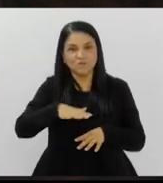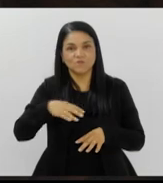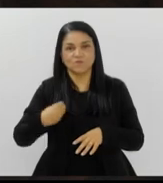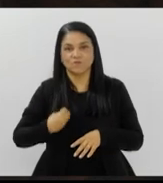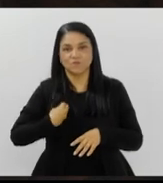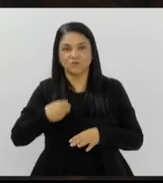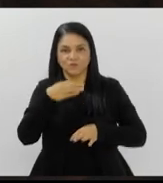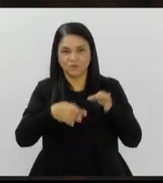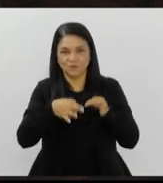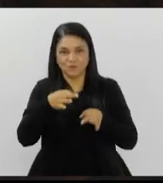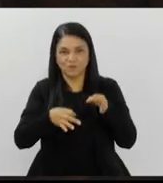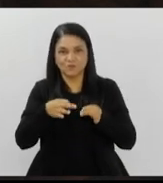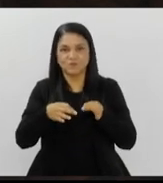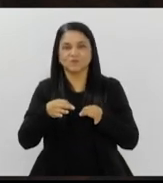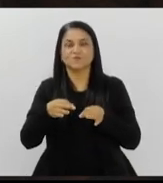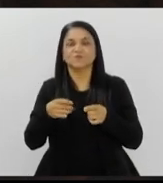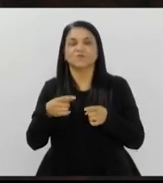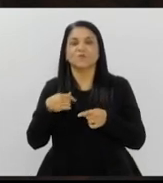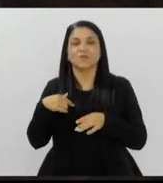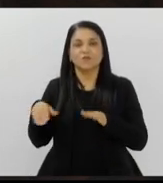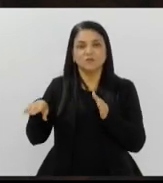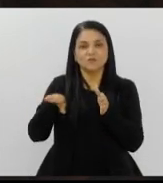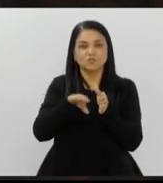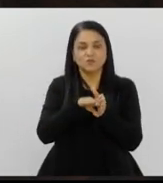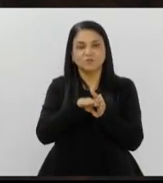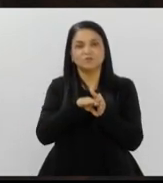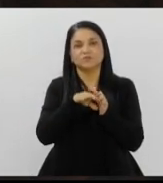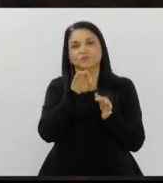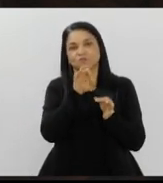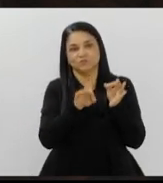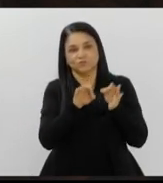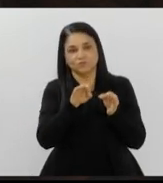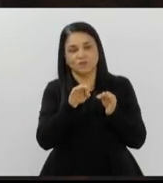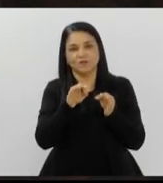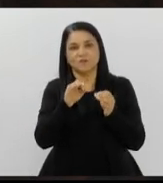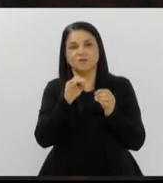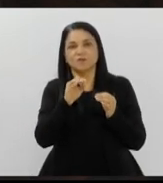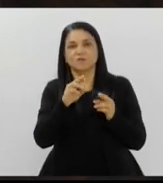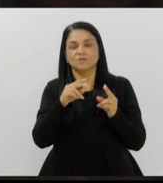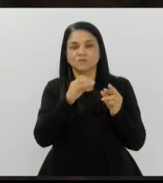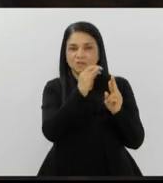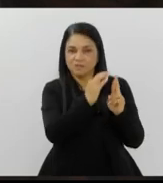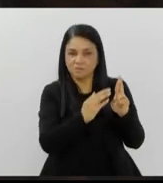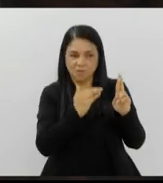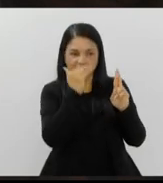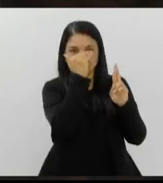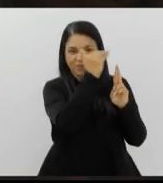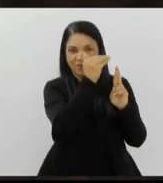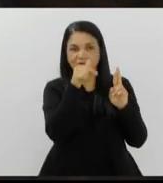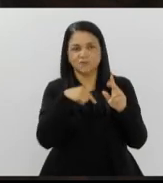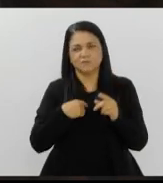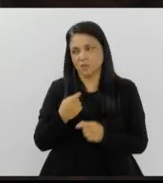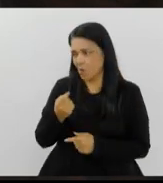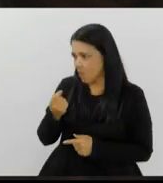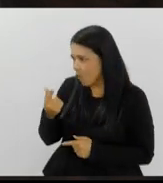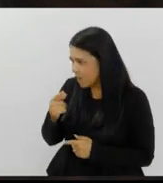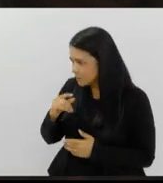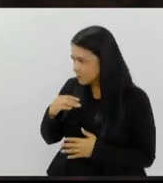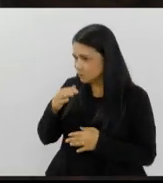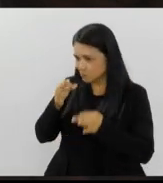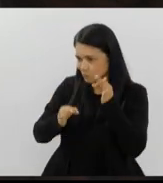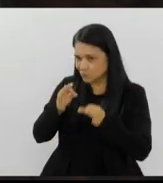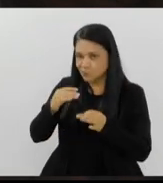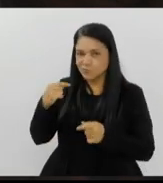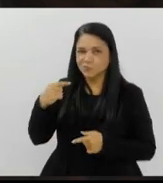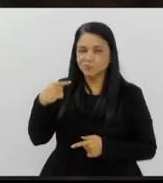Ana Tereza, né? É igual quando eu chego no judiciário, os desembargadores, os juízes falam, a senhora já é quase juíza. Porque é